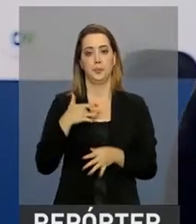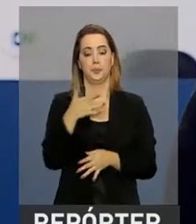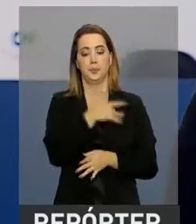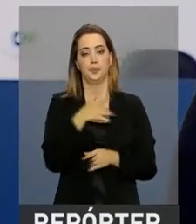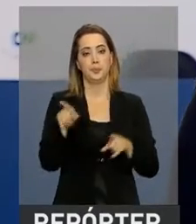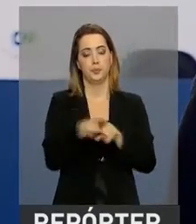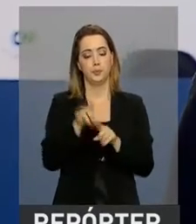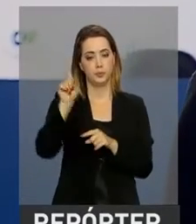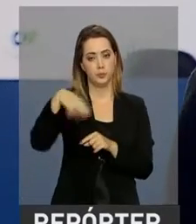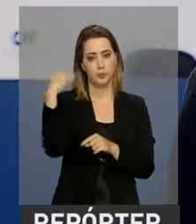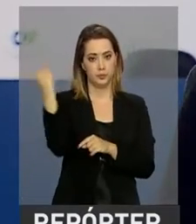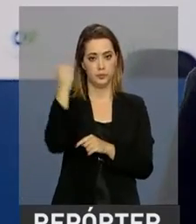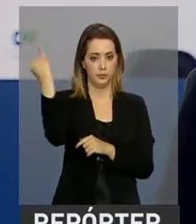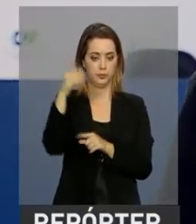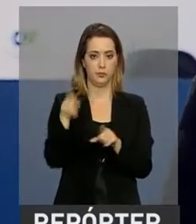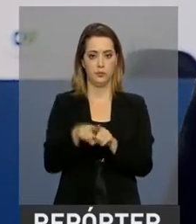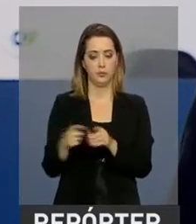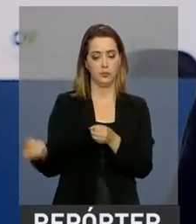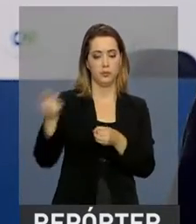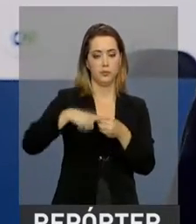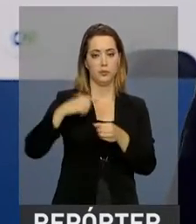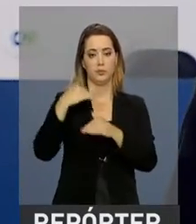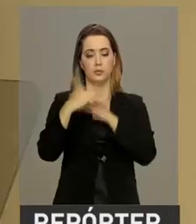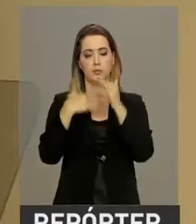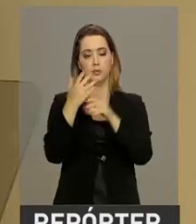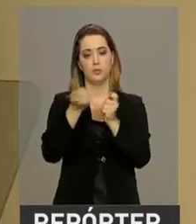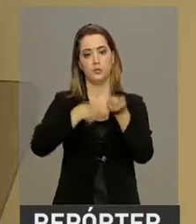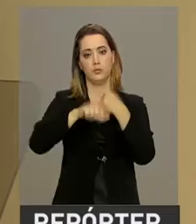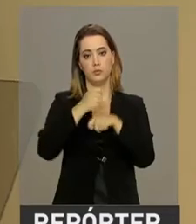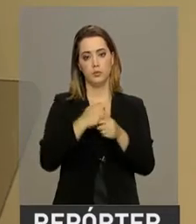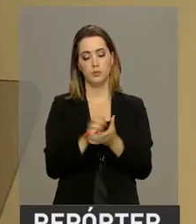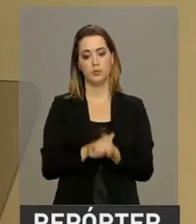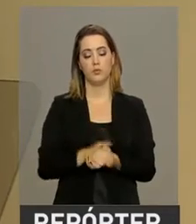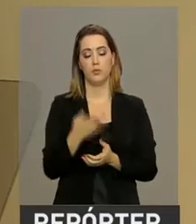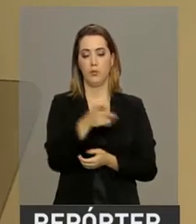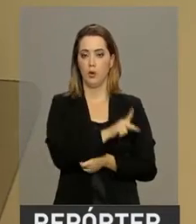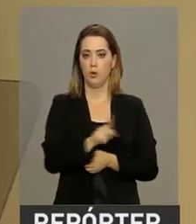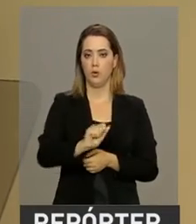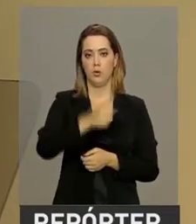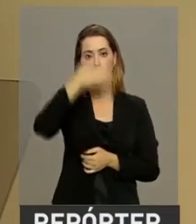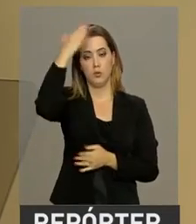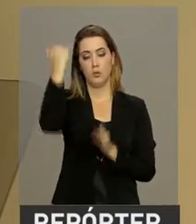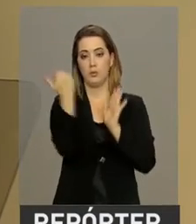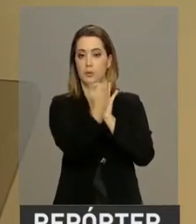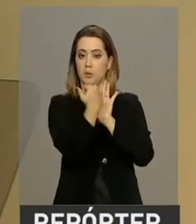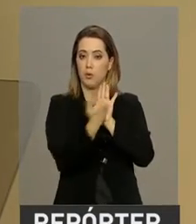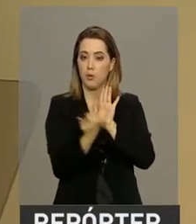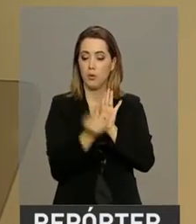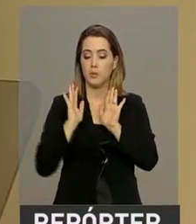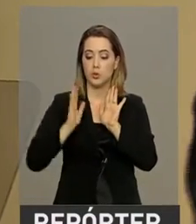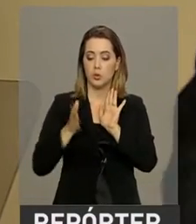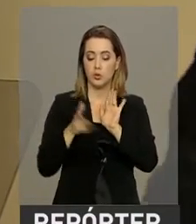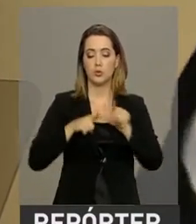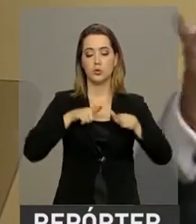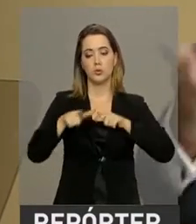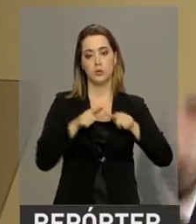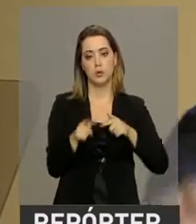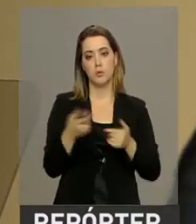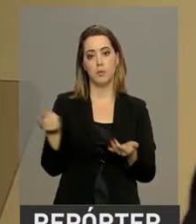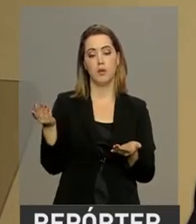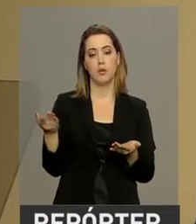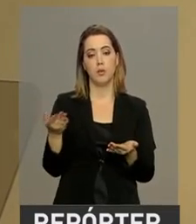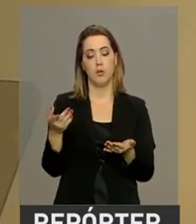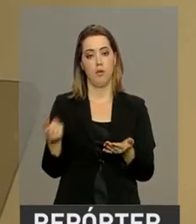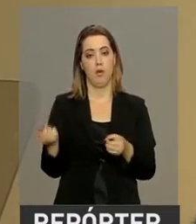e é fundamental para a recuperação da economia para o presidente com as medidas que vêm sendo tomadas a confiança